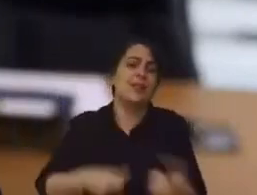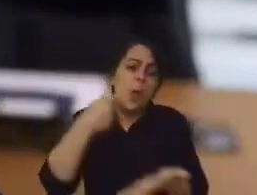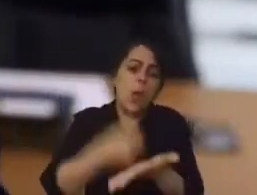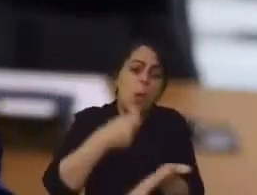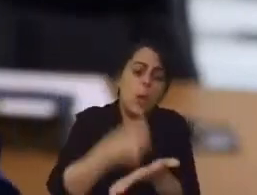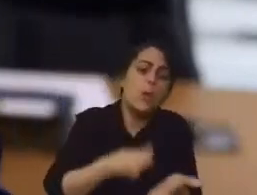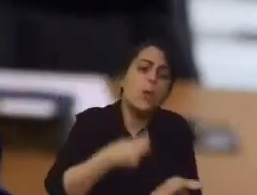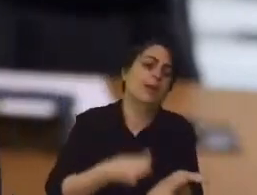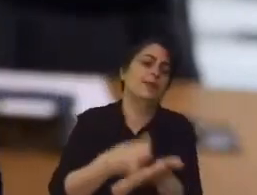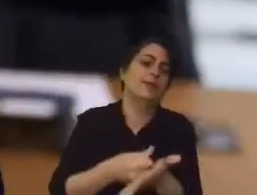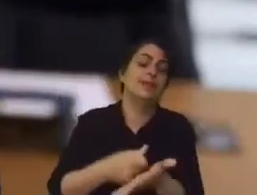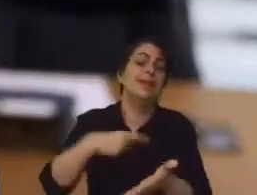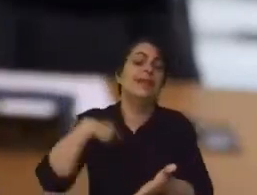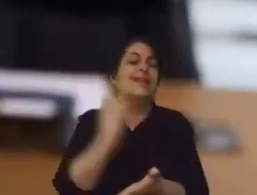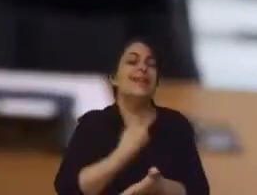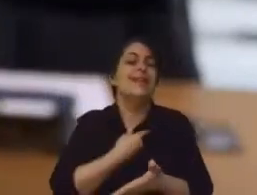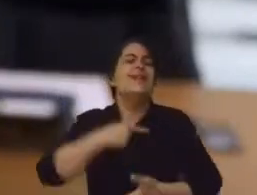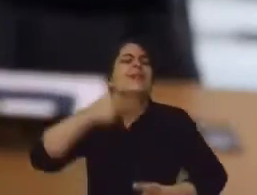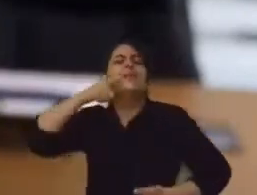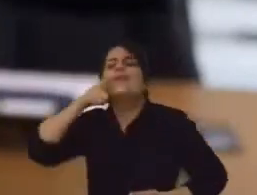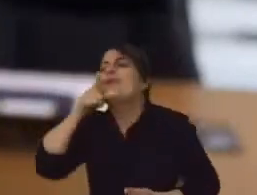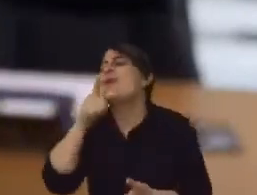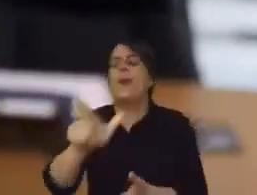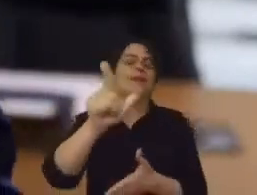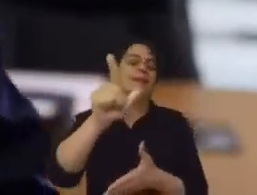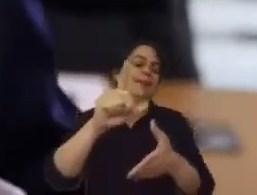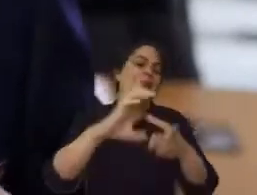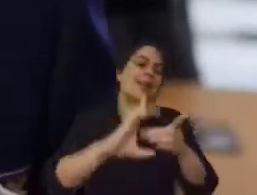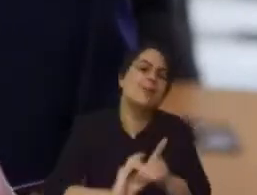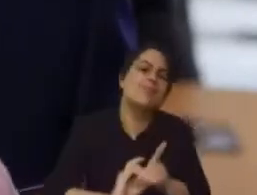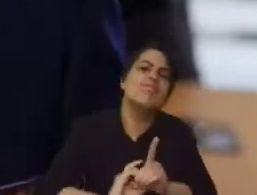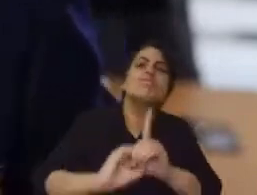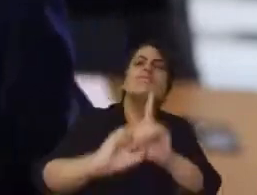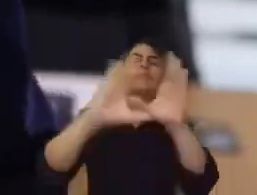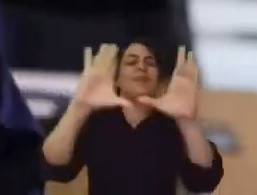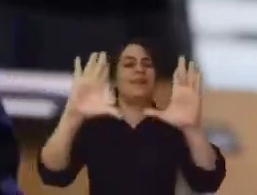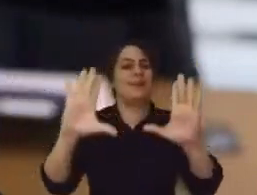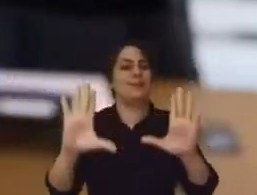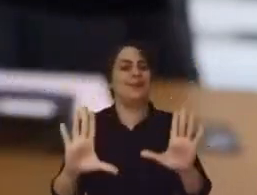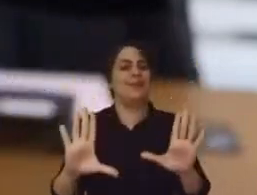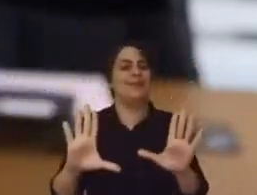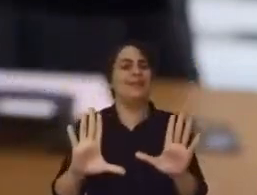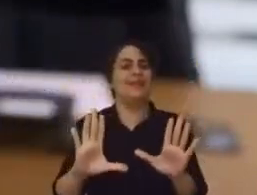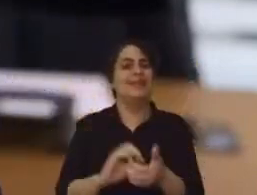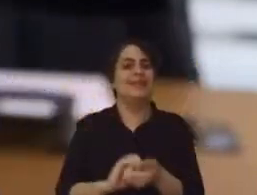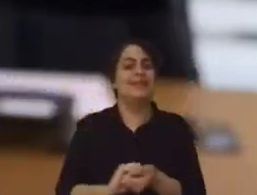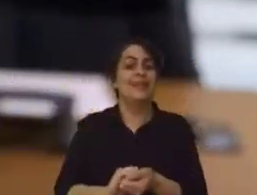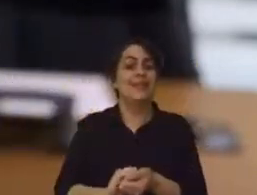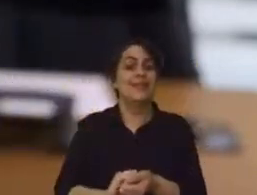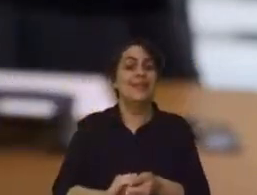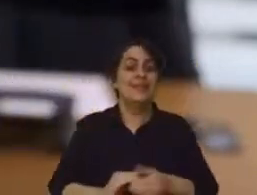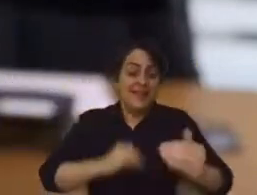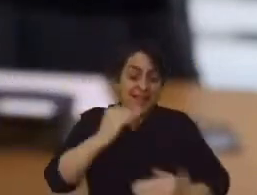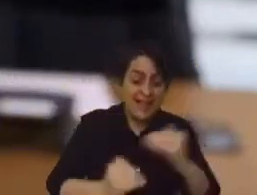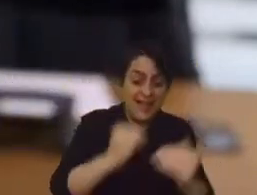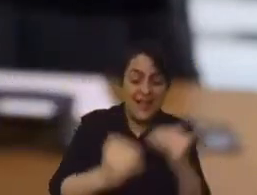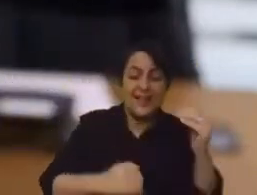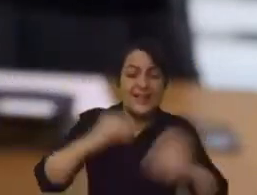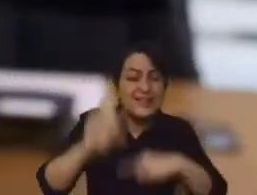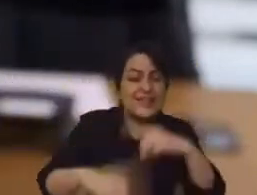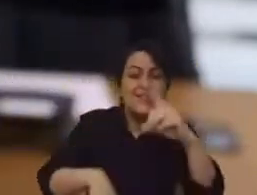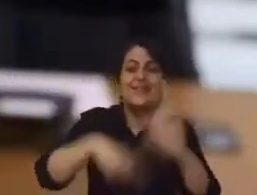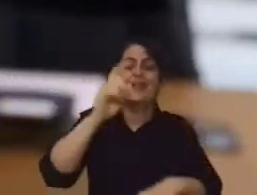nós conseguimos redemocratizar o nosso país com conquistas extraordinárias e avanço dos trabalhadores em quase todo o